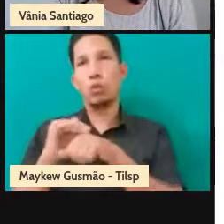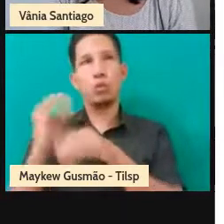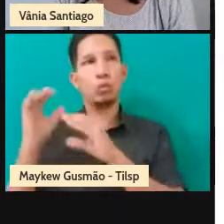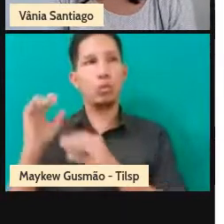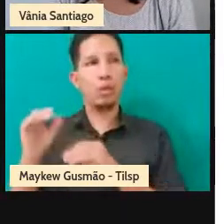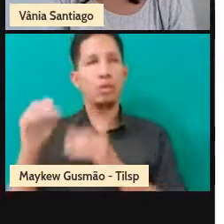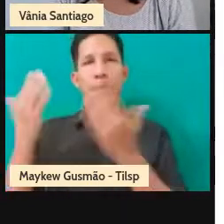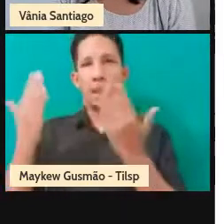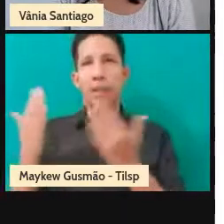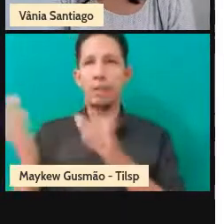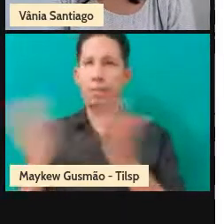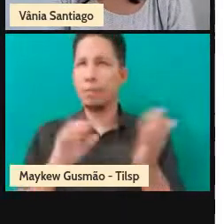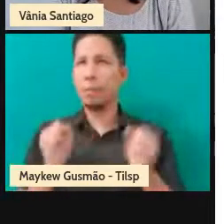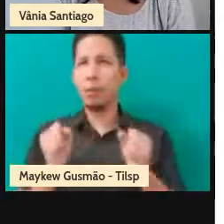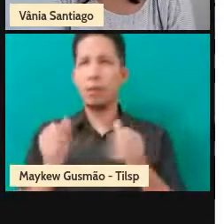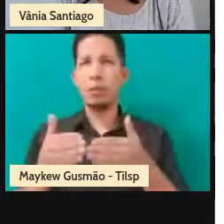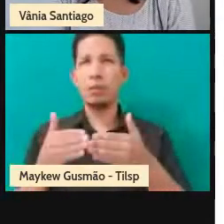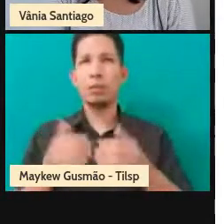por favor.